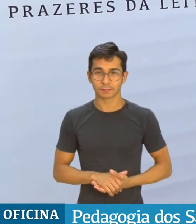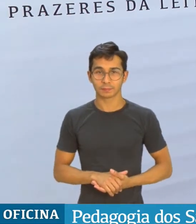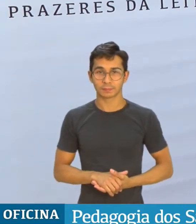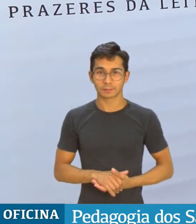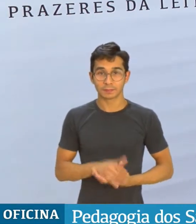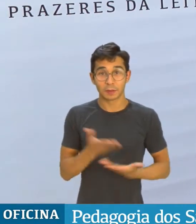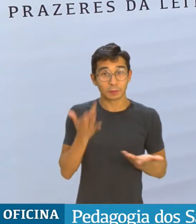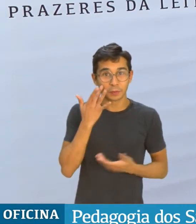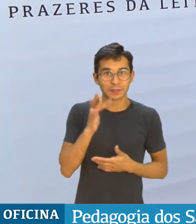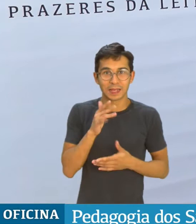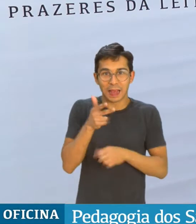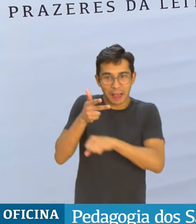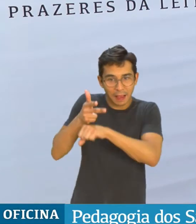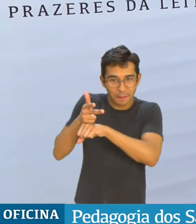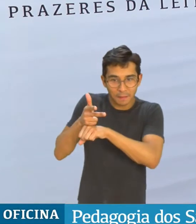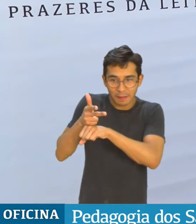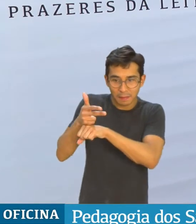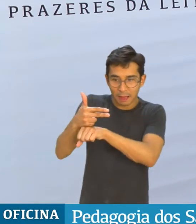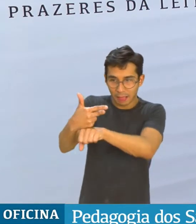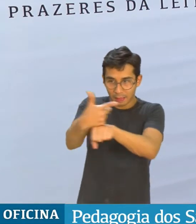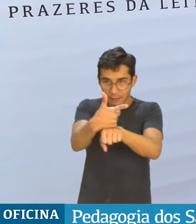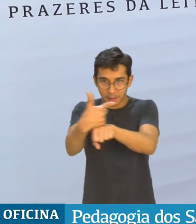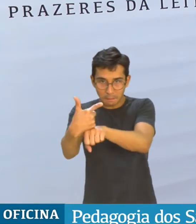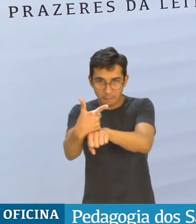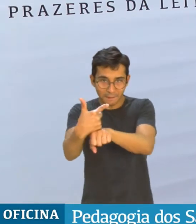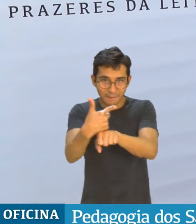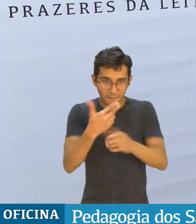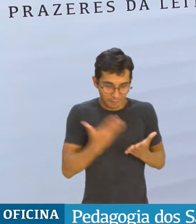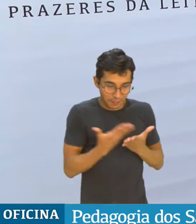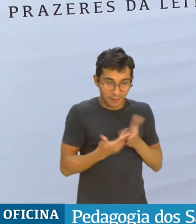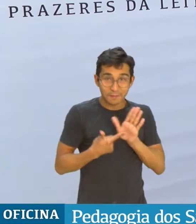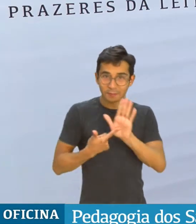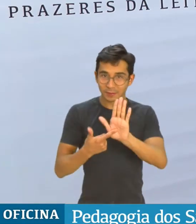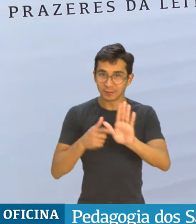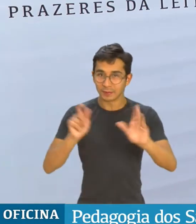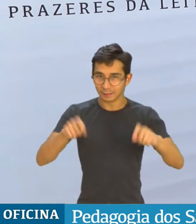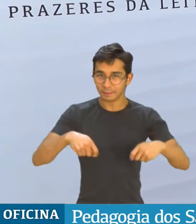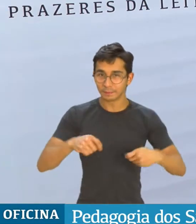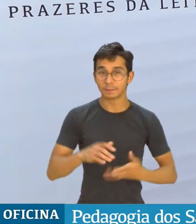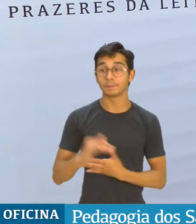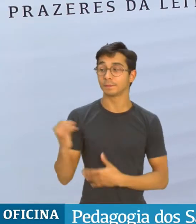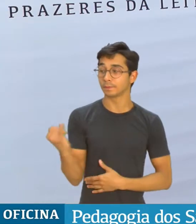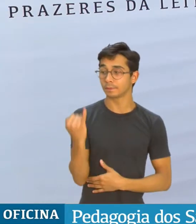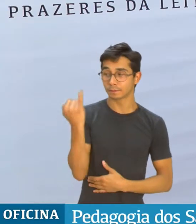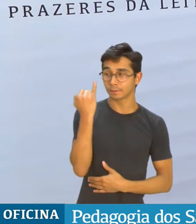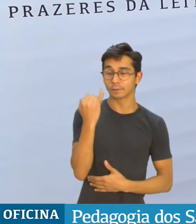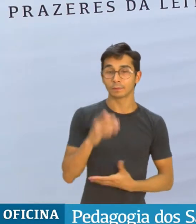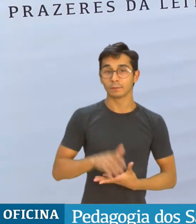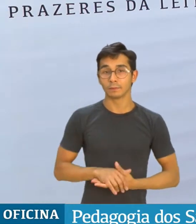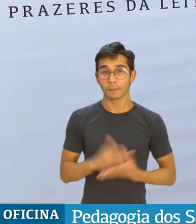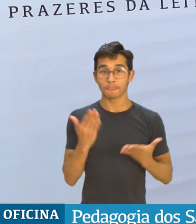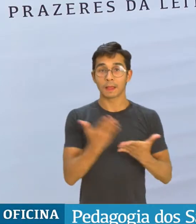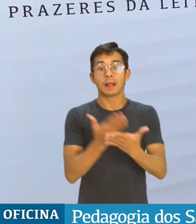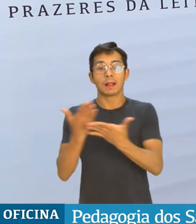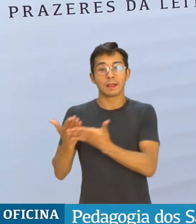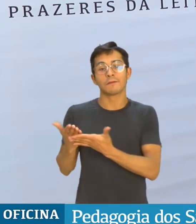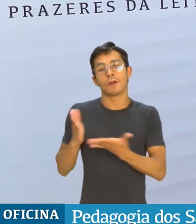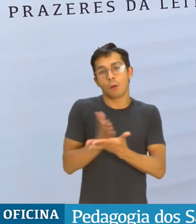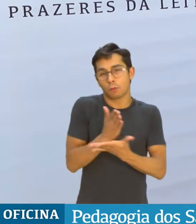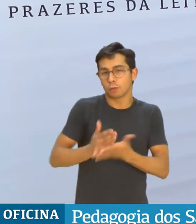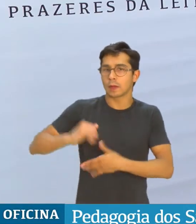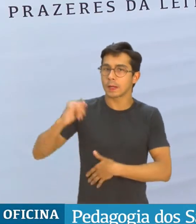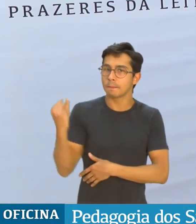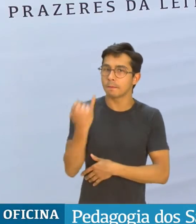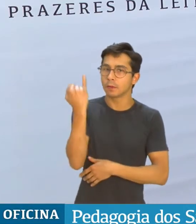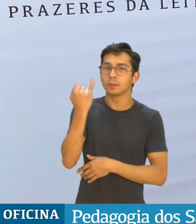repente. A gente tem aqui alguns livros, né, que são muito importantes nesse processo, que fazem parte